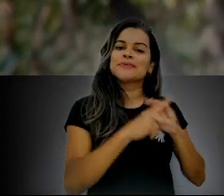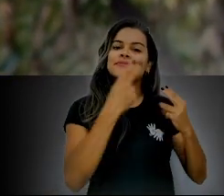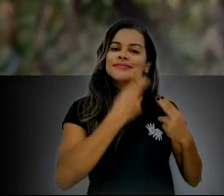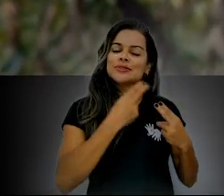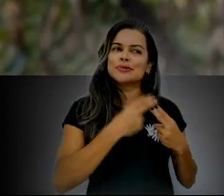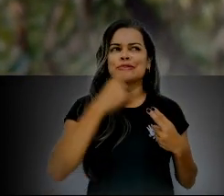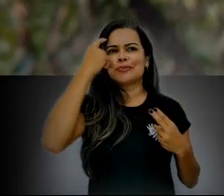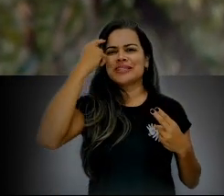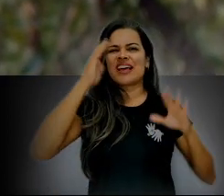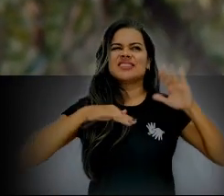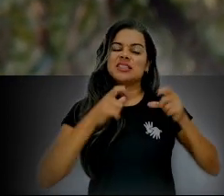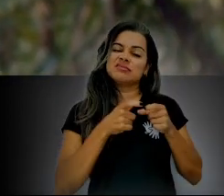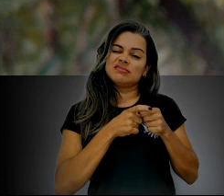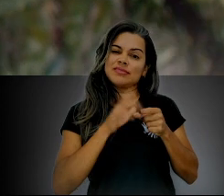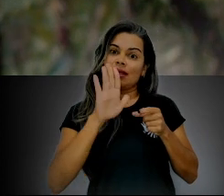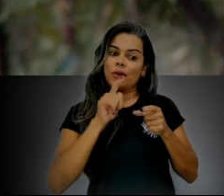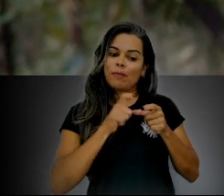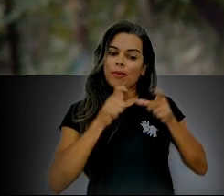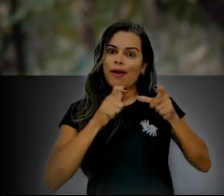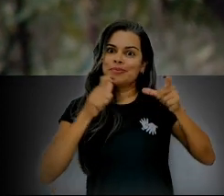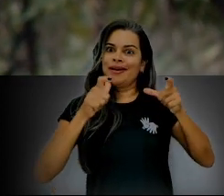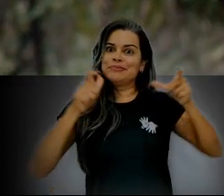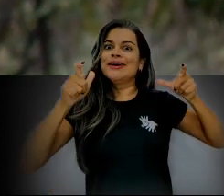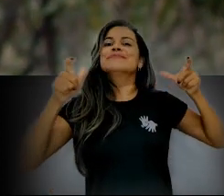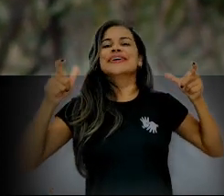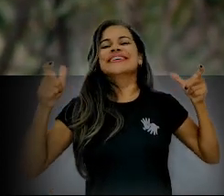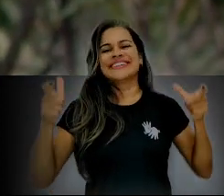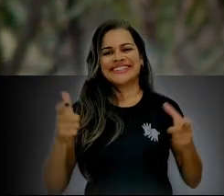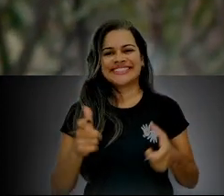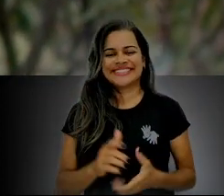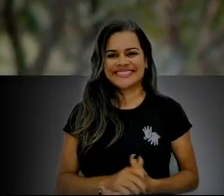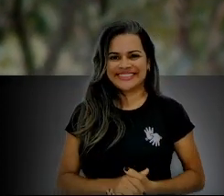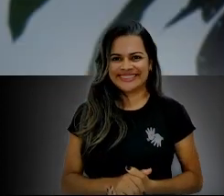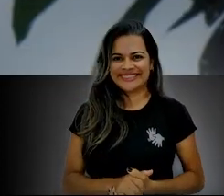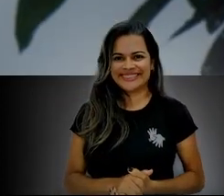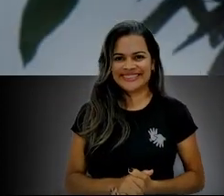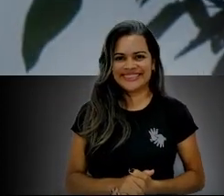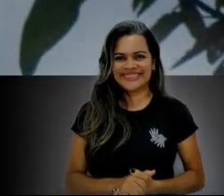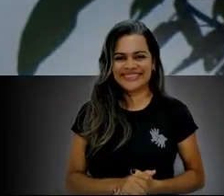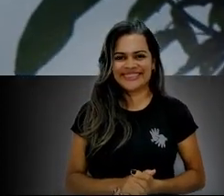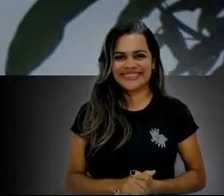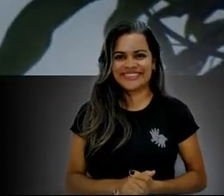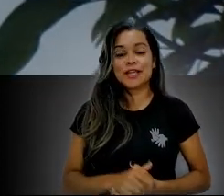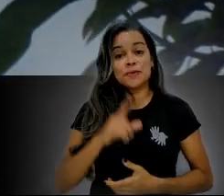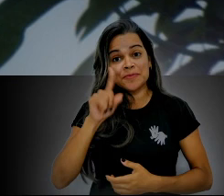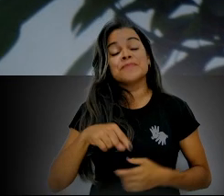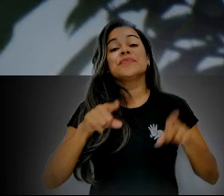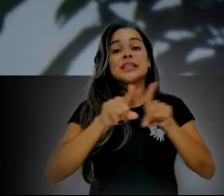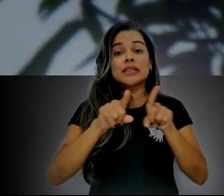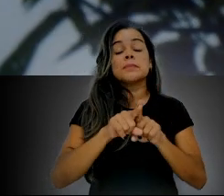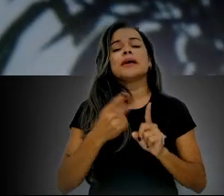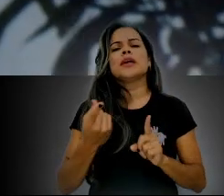numa mesmo sendo pequeno ele pode algo pode crescer e se tornar grande e o